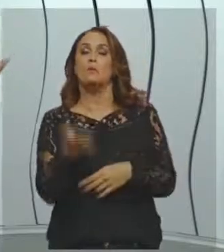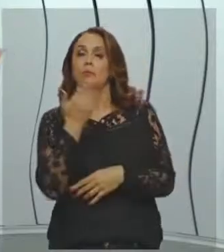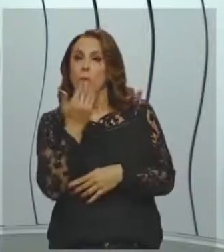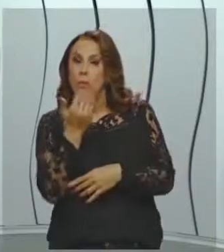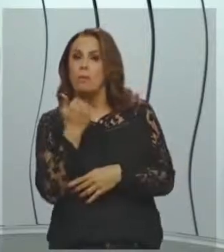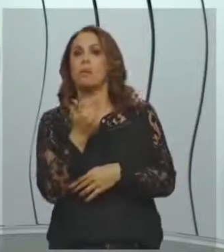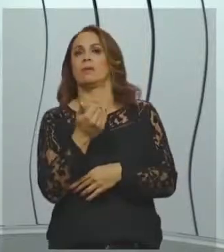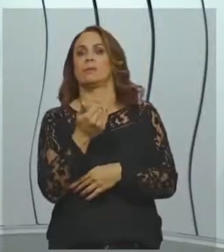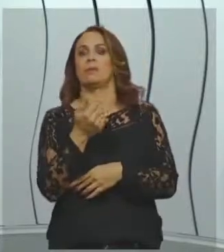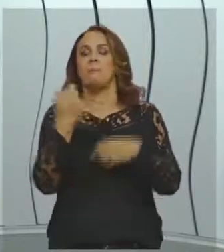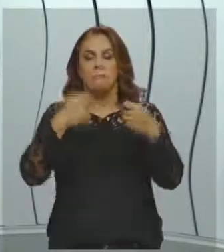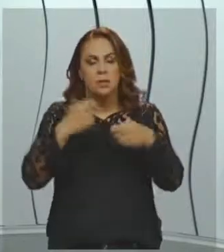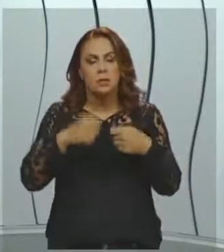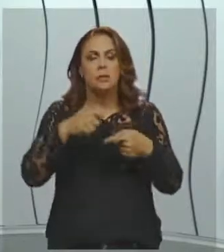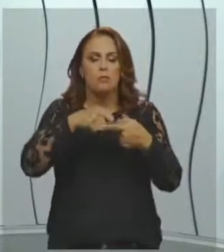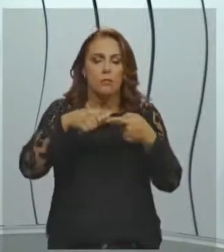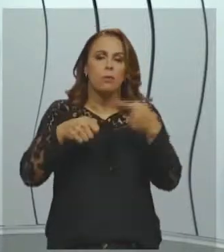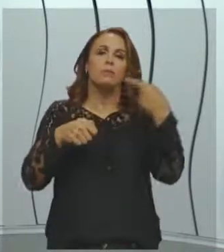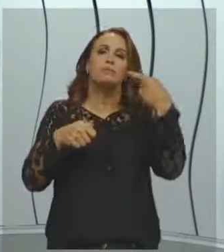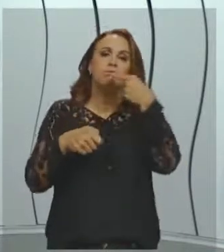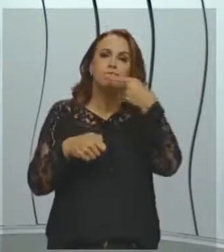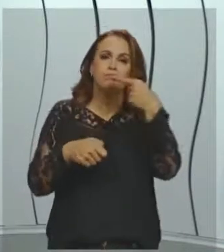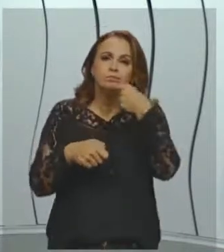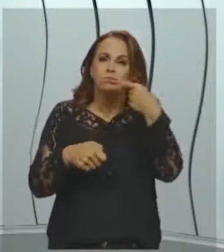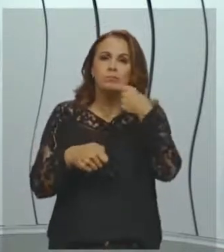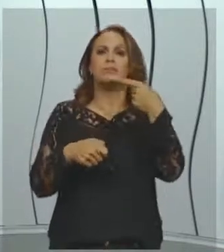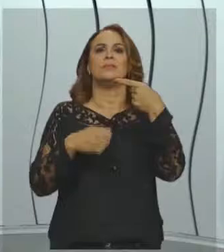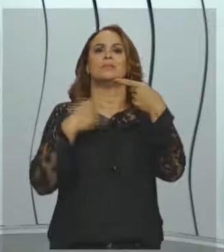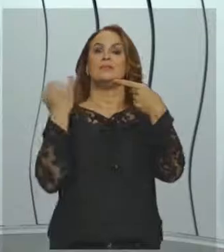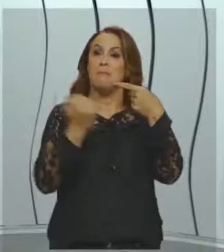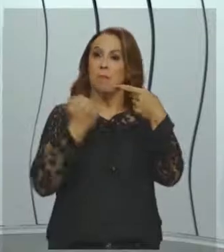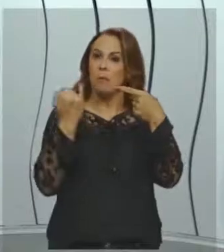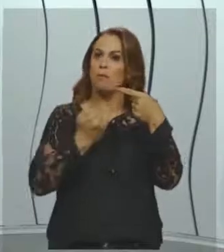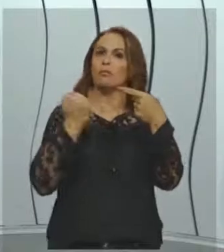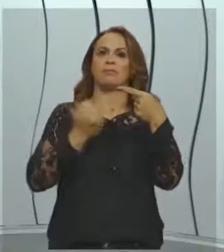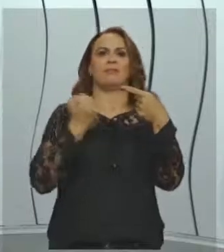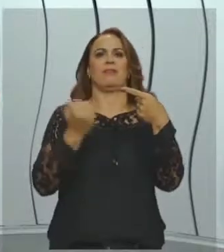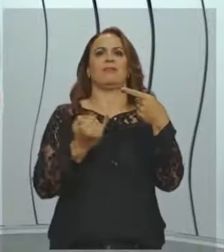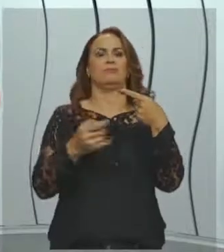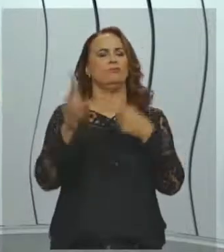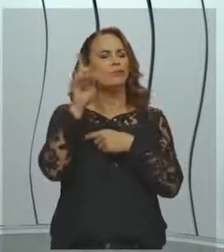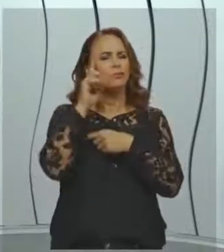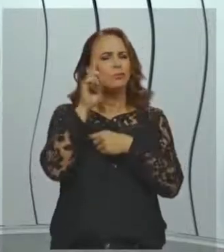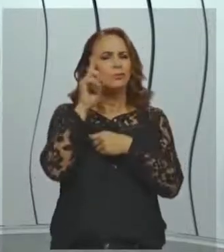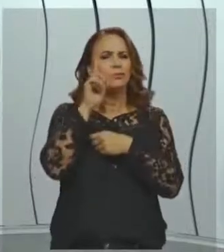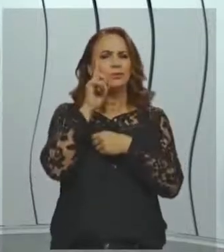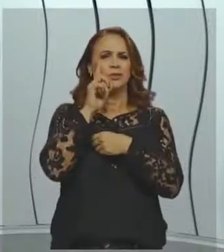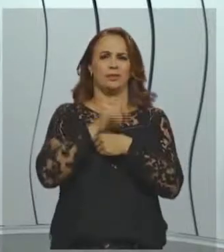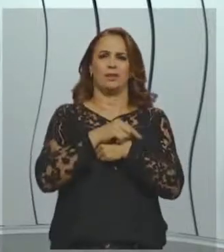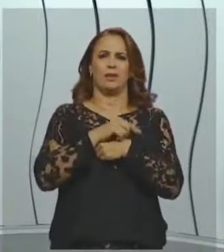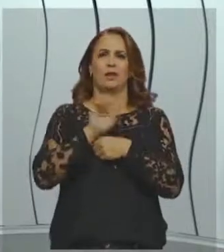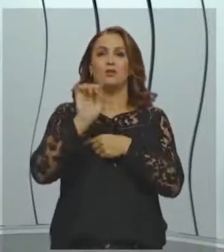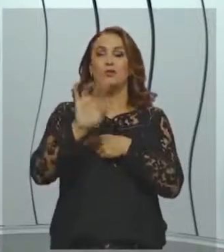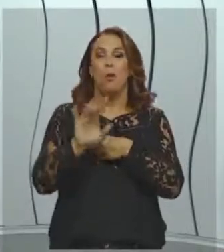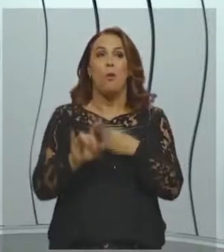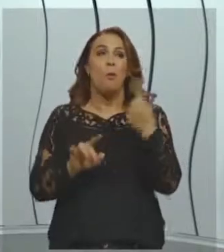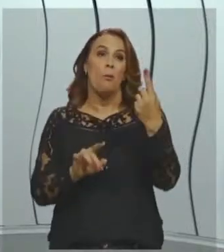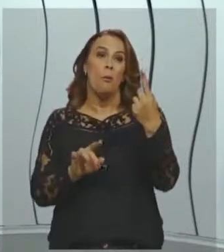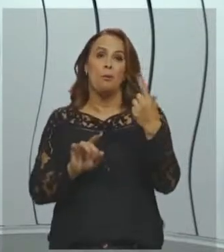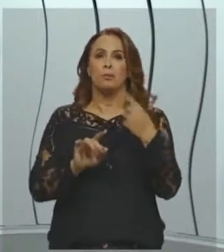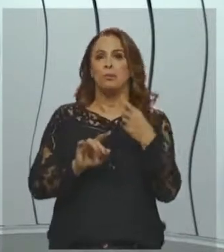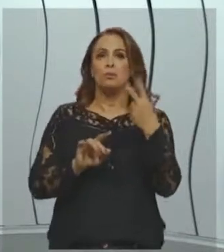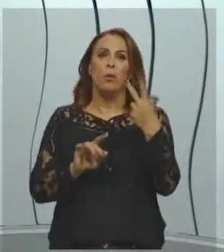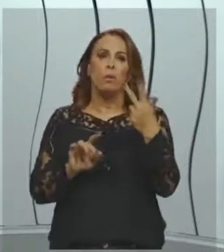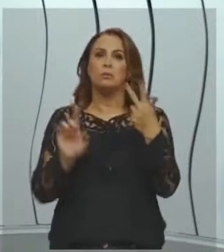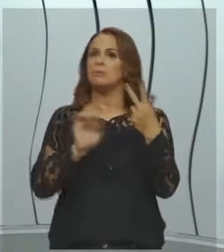alimentar, você comeu, limpa os dentes com a escovação diária, várias vezes ao dia, de acordo com a